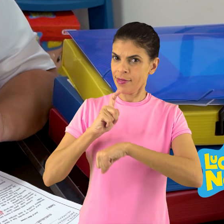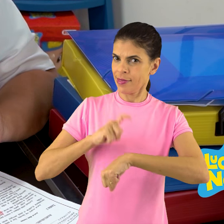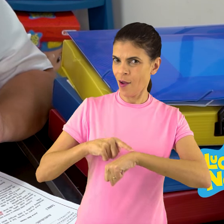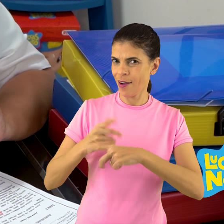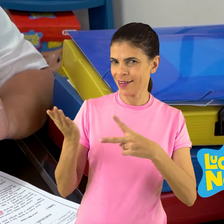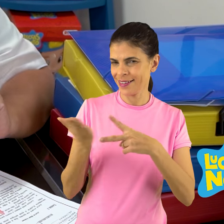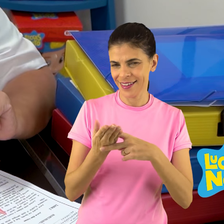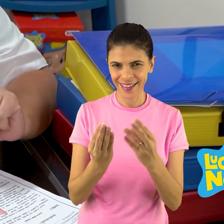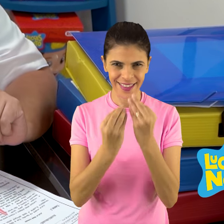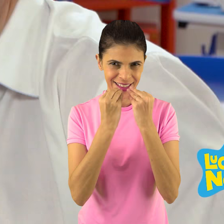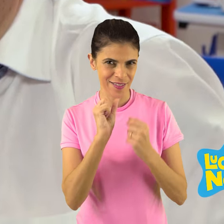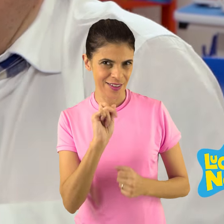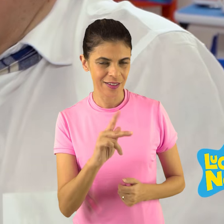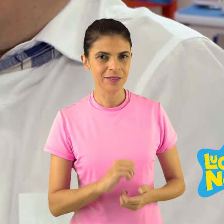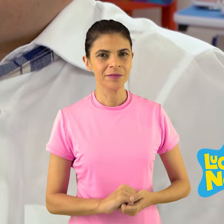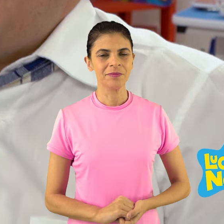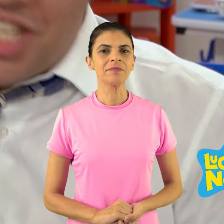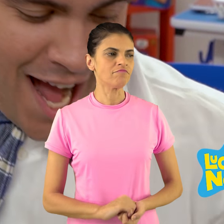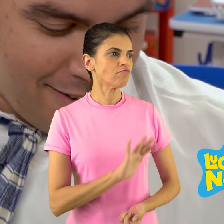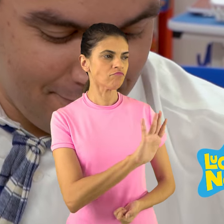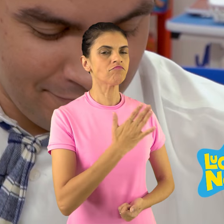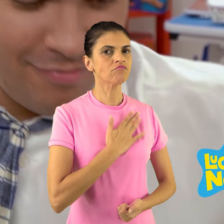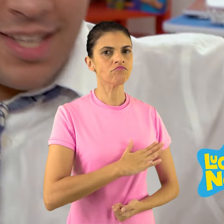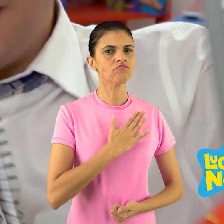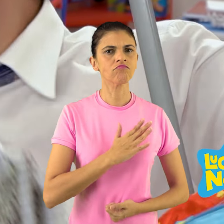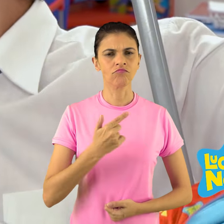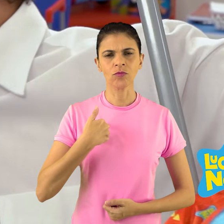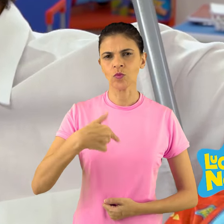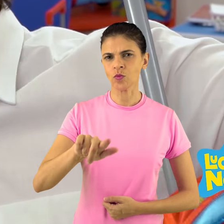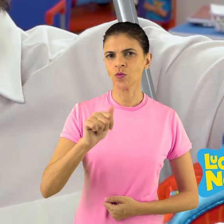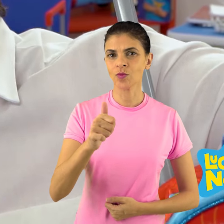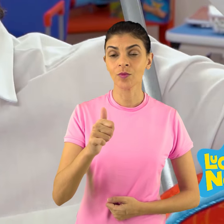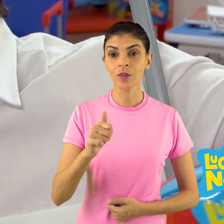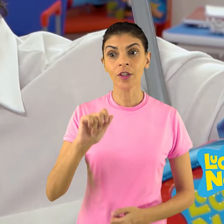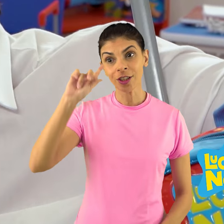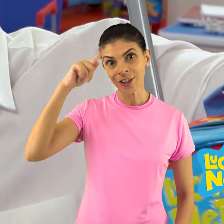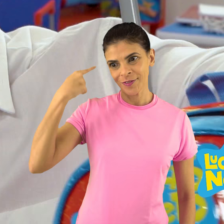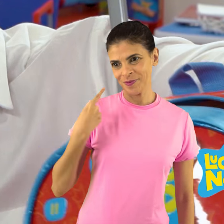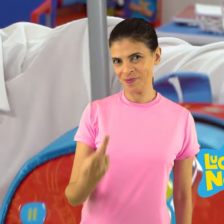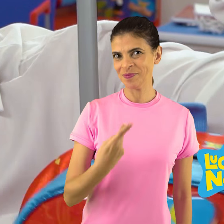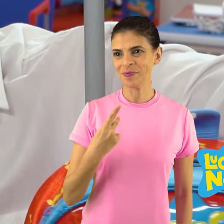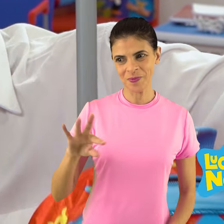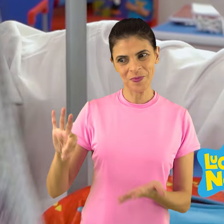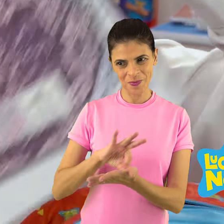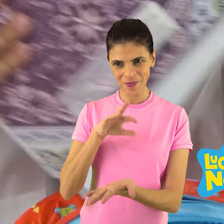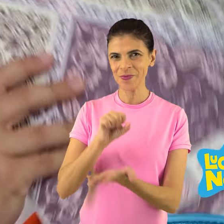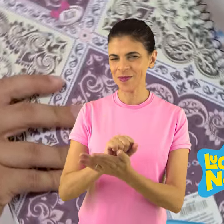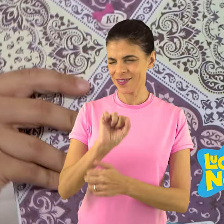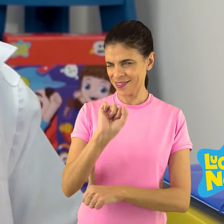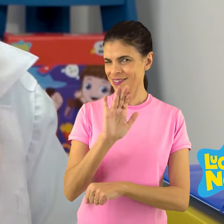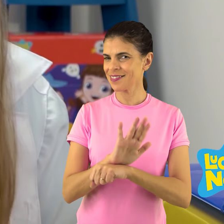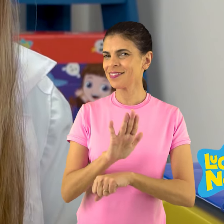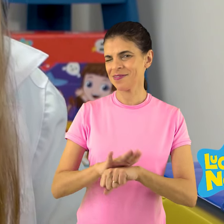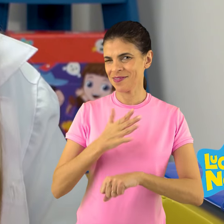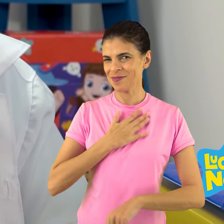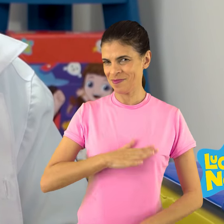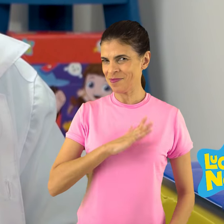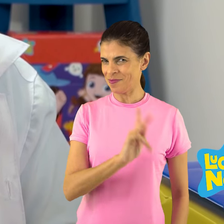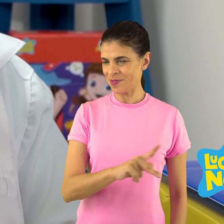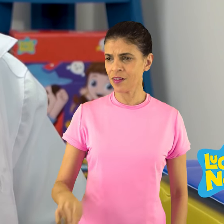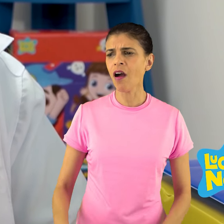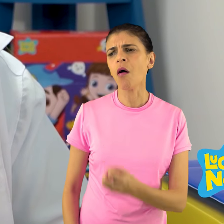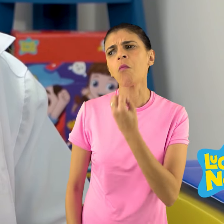o recreio. Pode deixar. Gi e eu vamos nos inscrever, profa. Que legal,